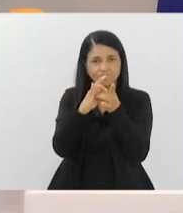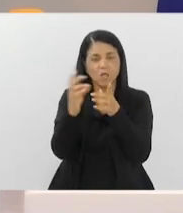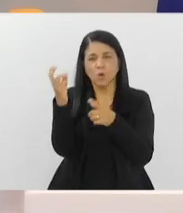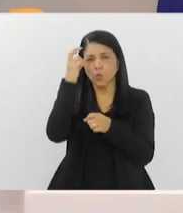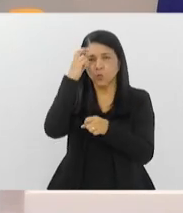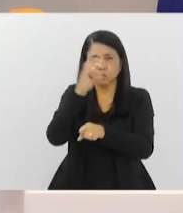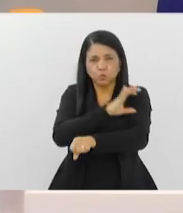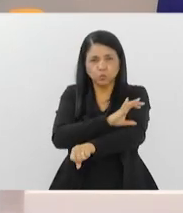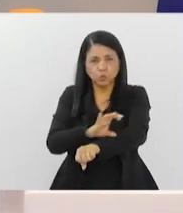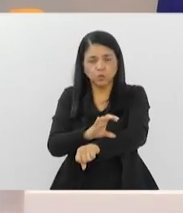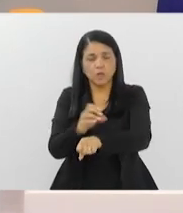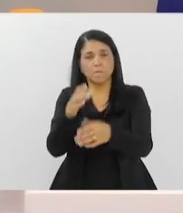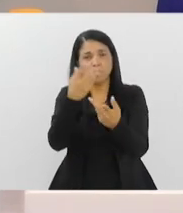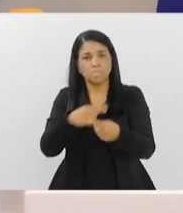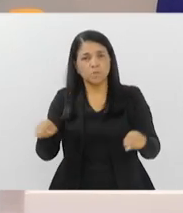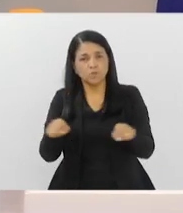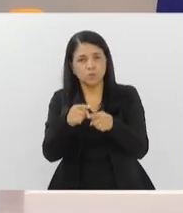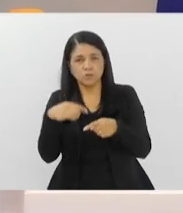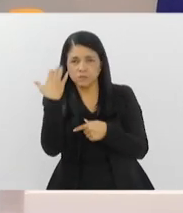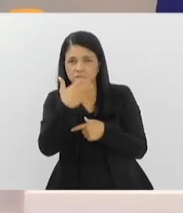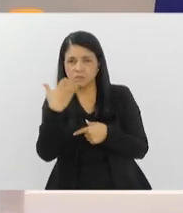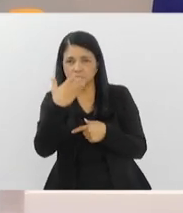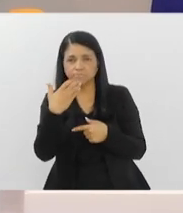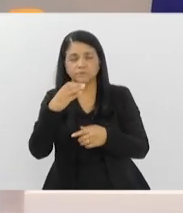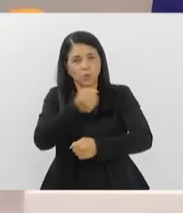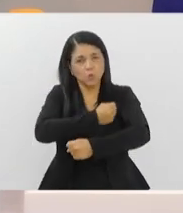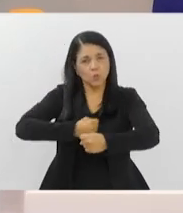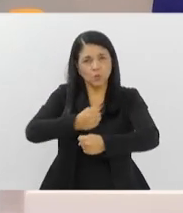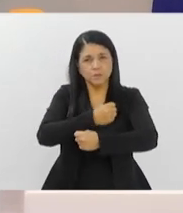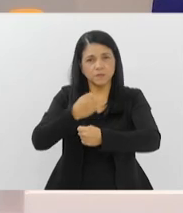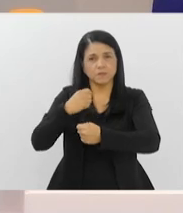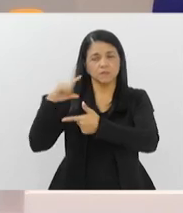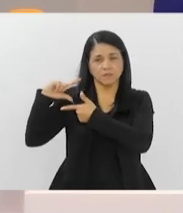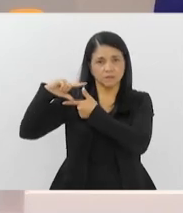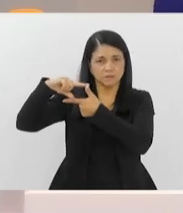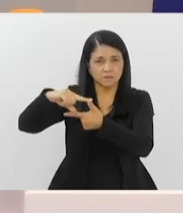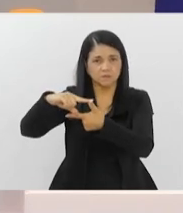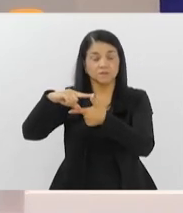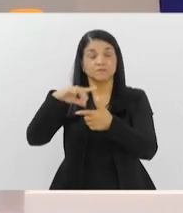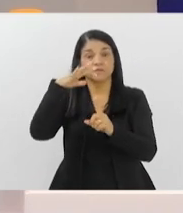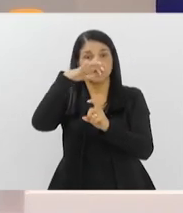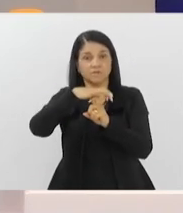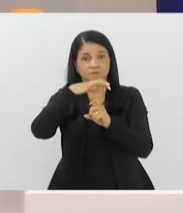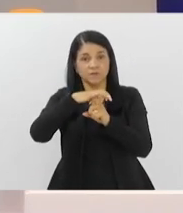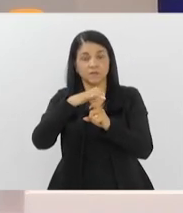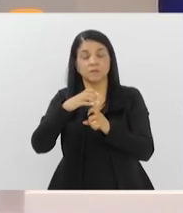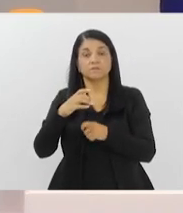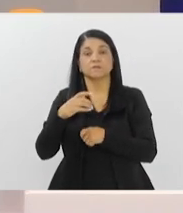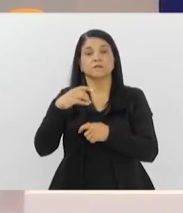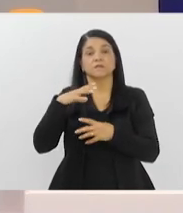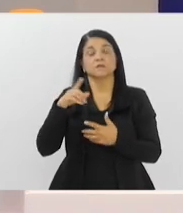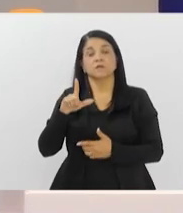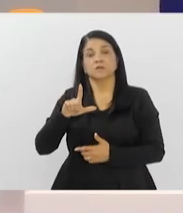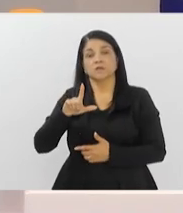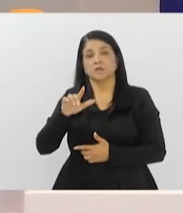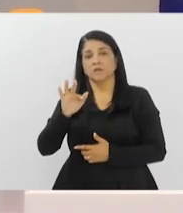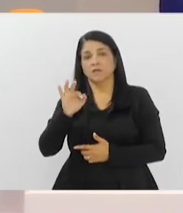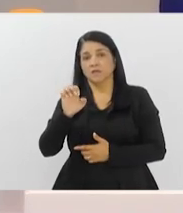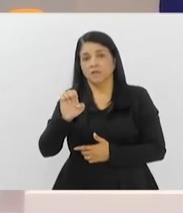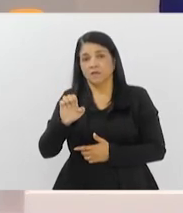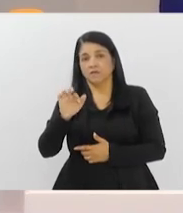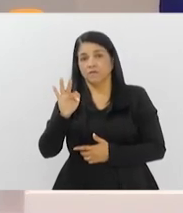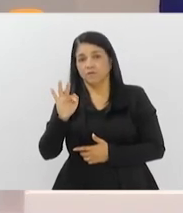cultura, música, culinária e tradições. A Feira Internacional de Luanda, ou FILDA, é um